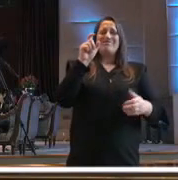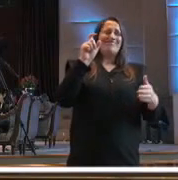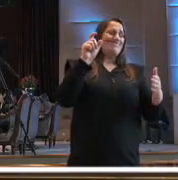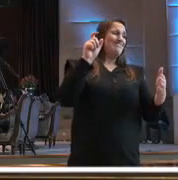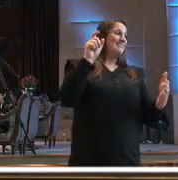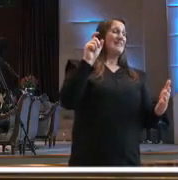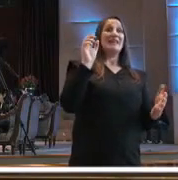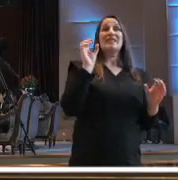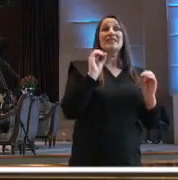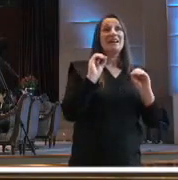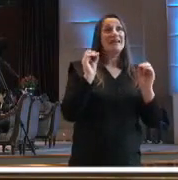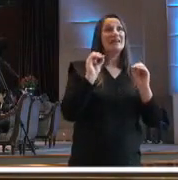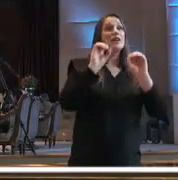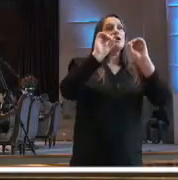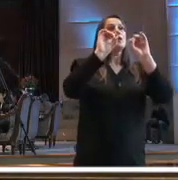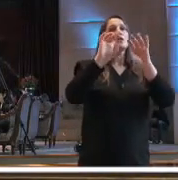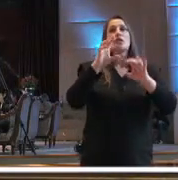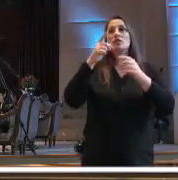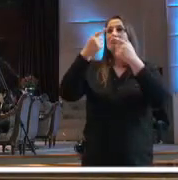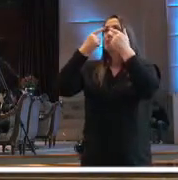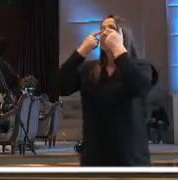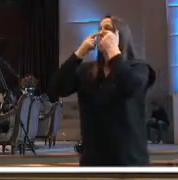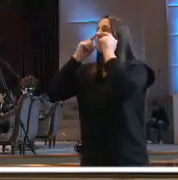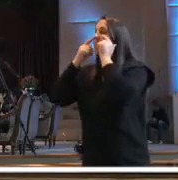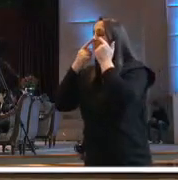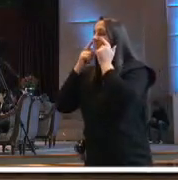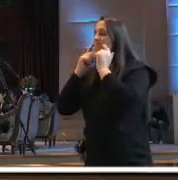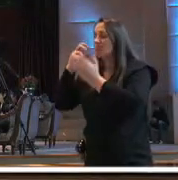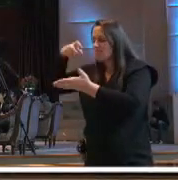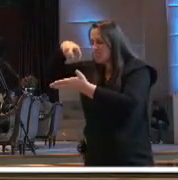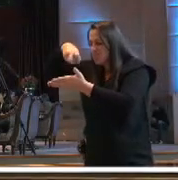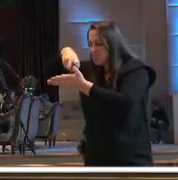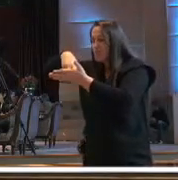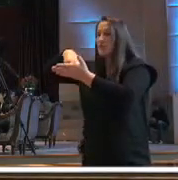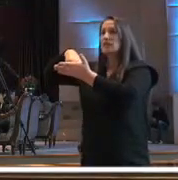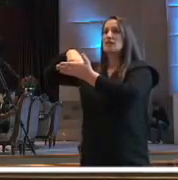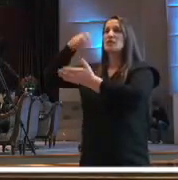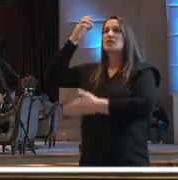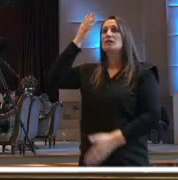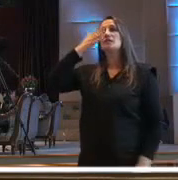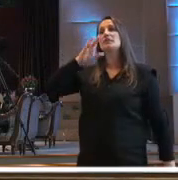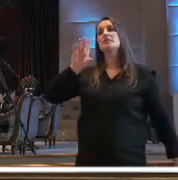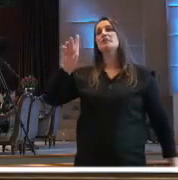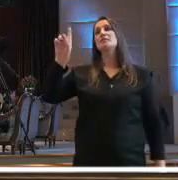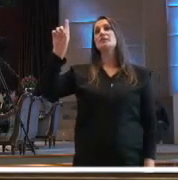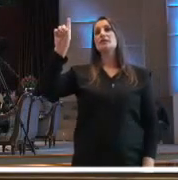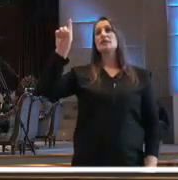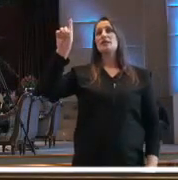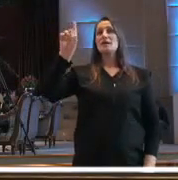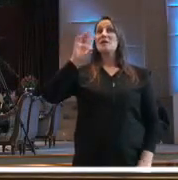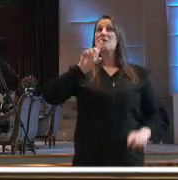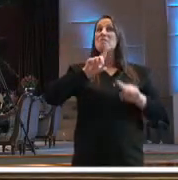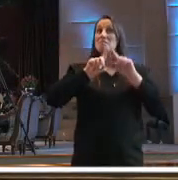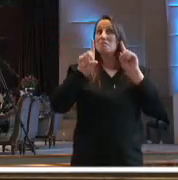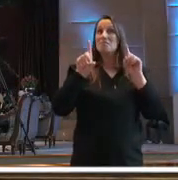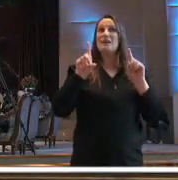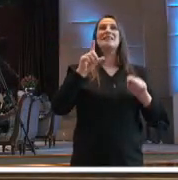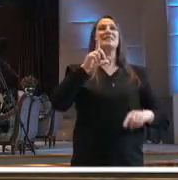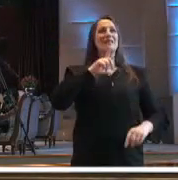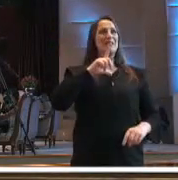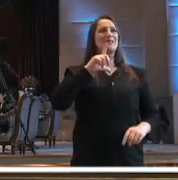pode fazer é chorar na presença do Senhor. Mas eu queria dizer para você que é poderoso chorar na presença do